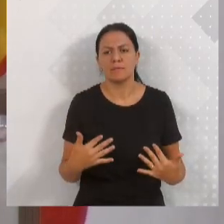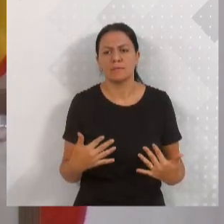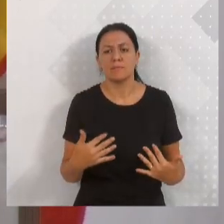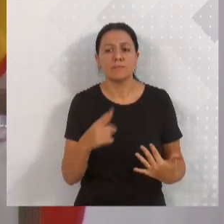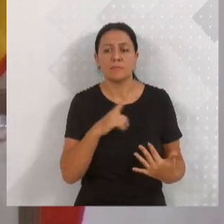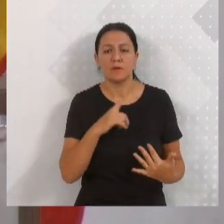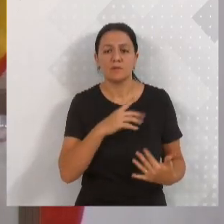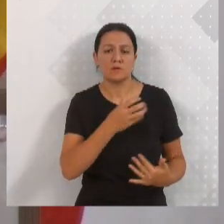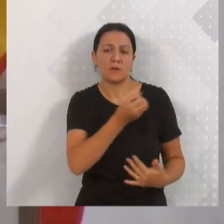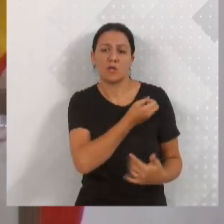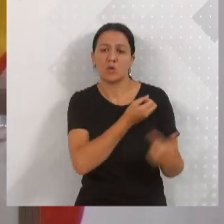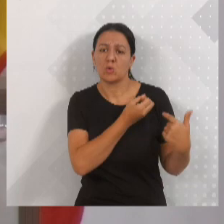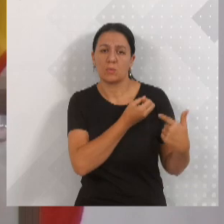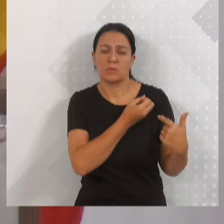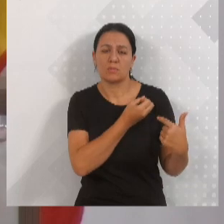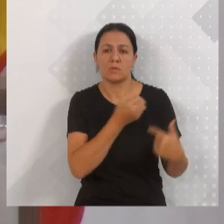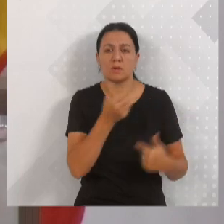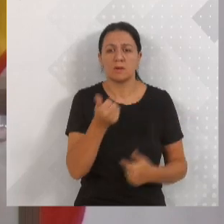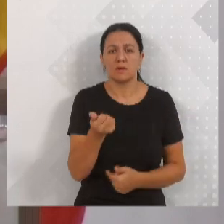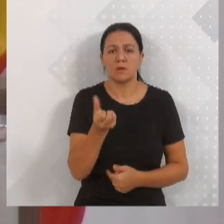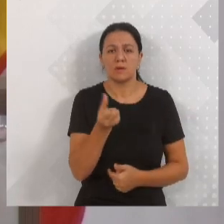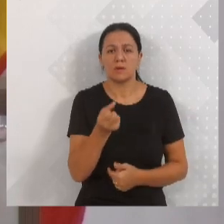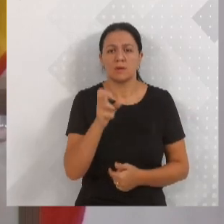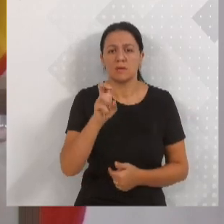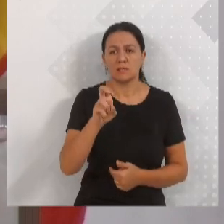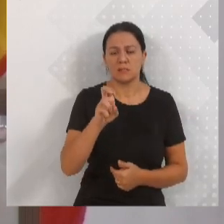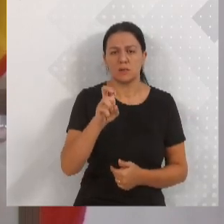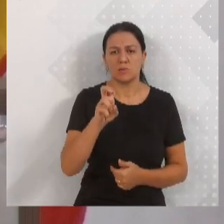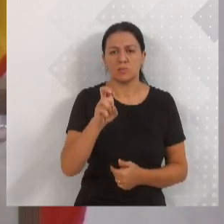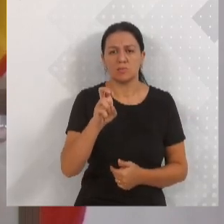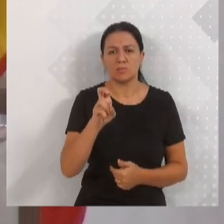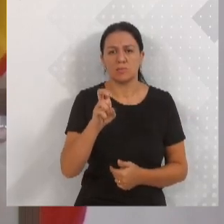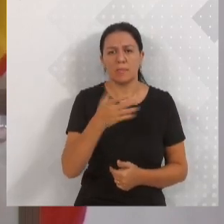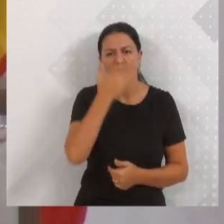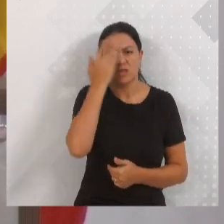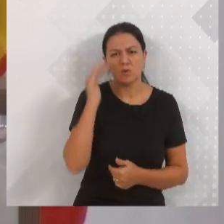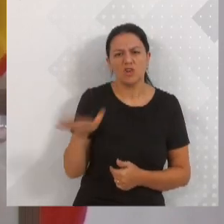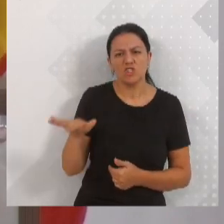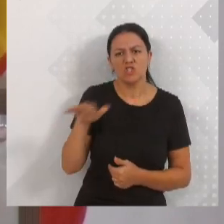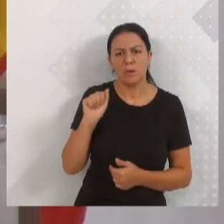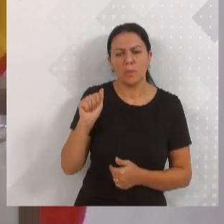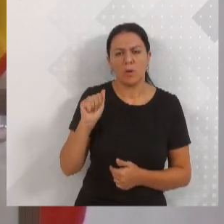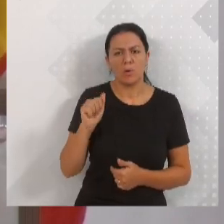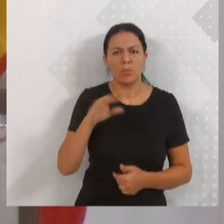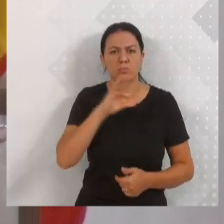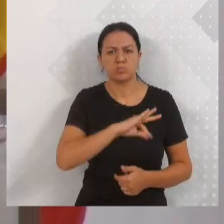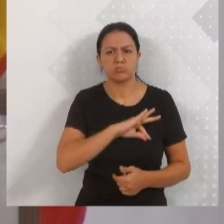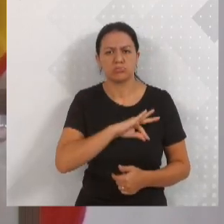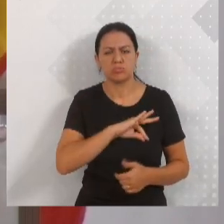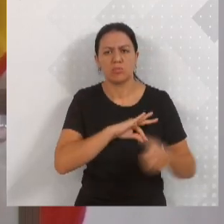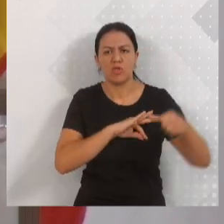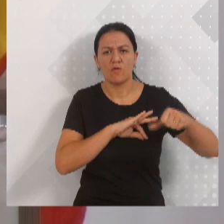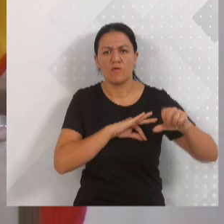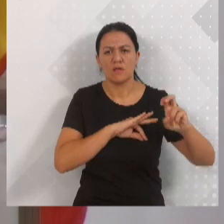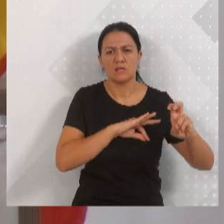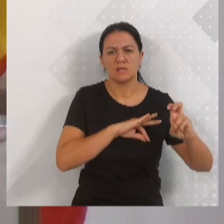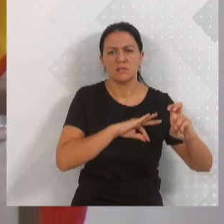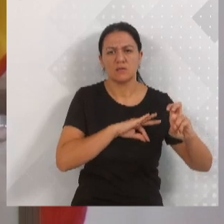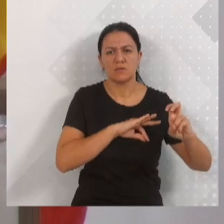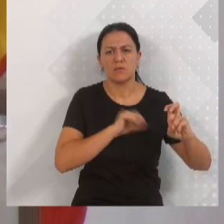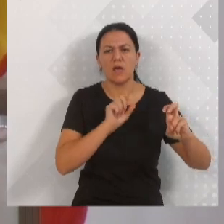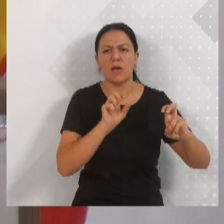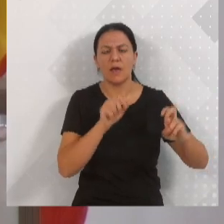esses números dessas 165 ocorrências atendidas pela polícia militar 95 São ocorrências de